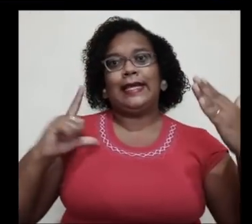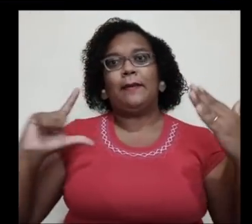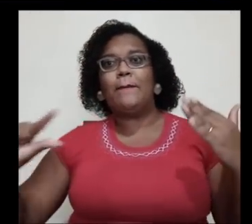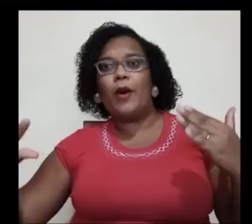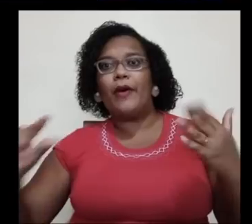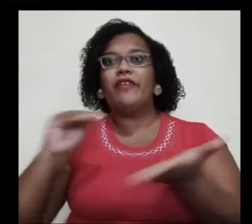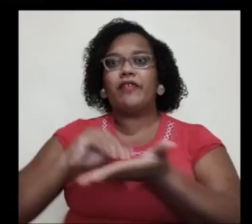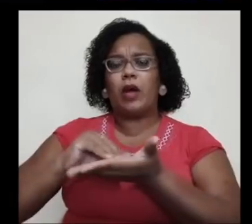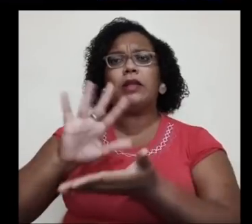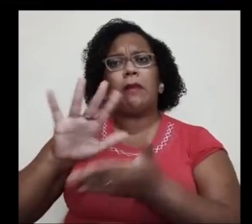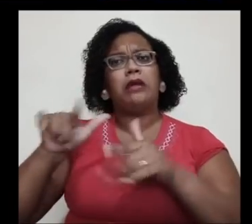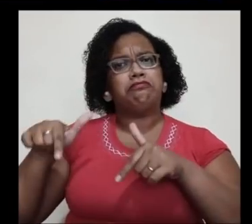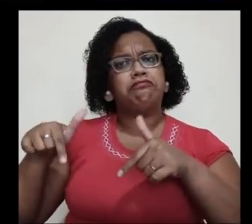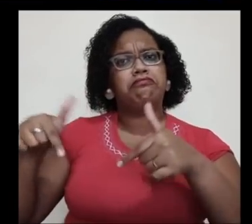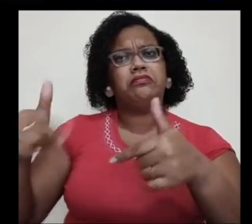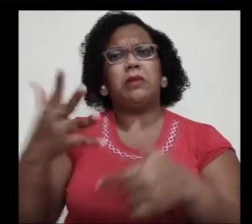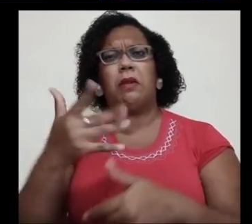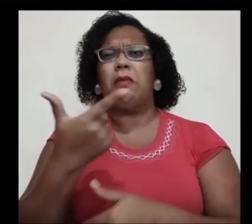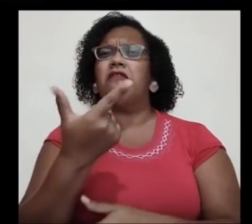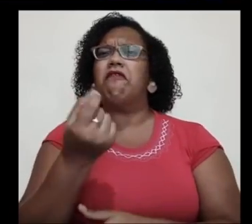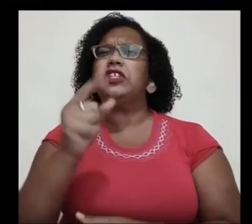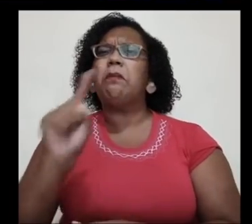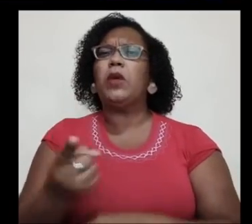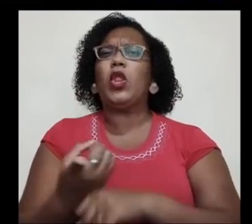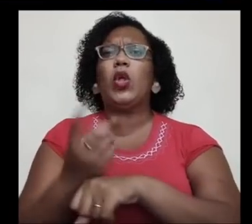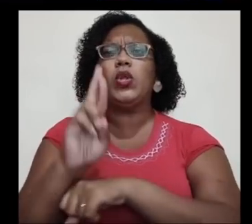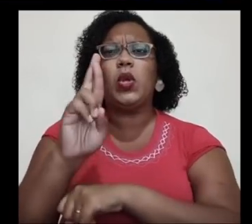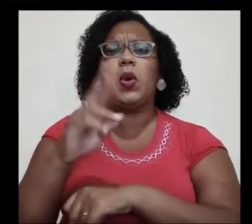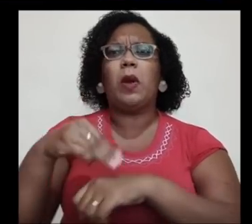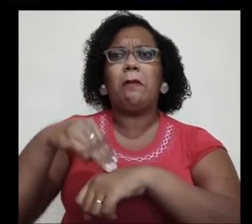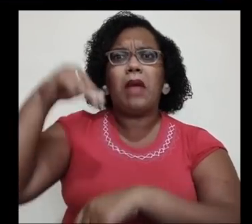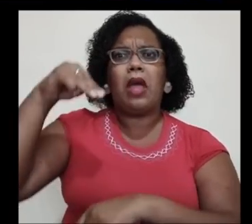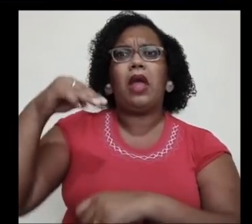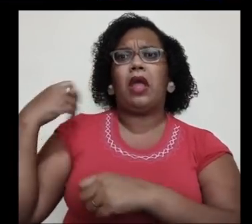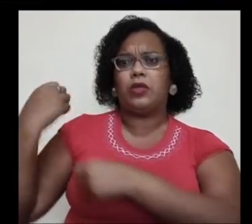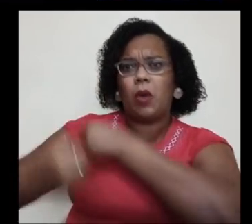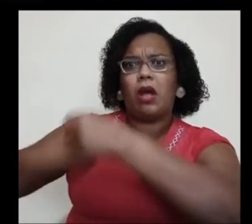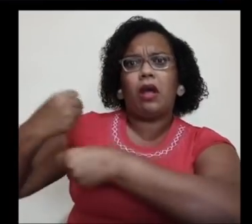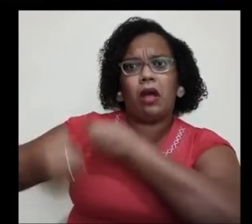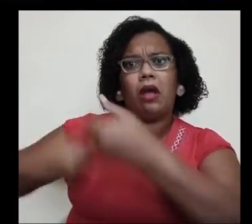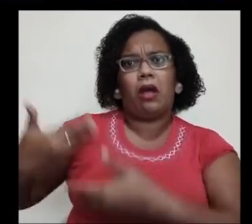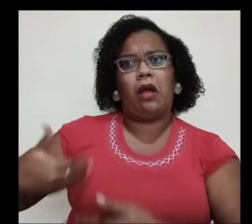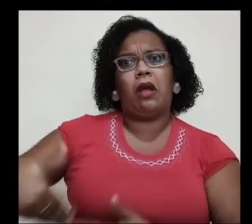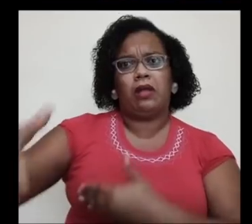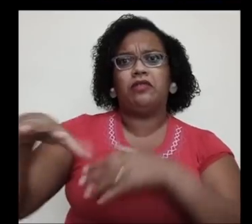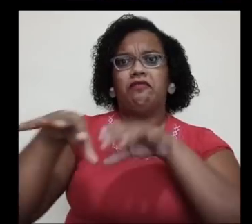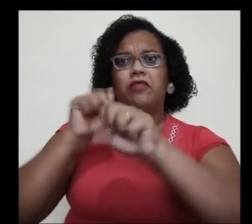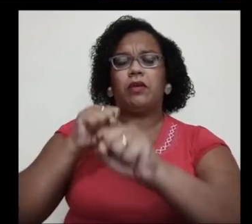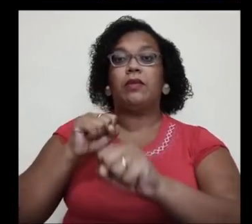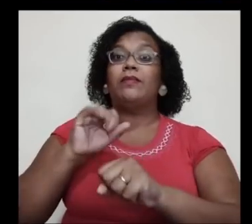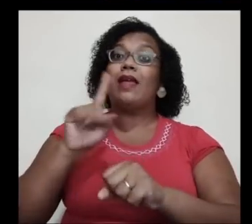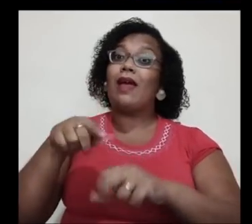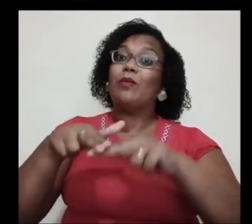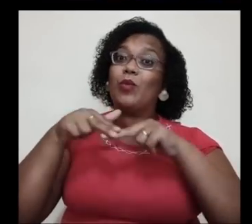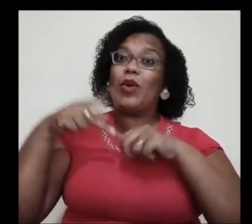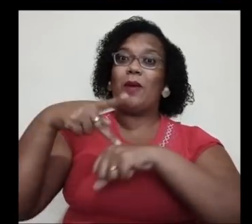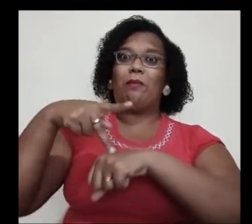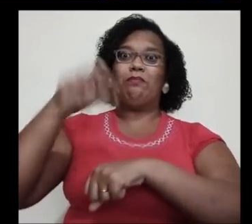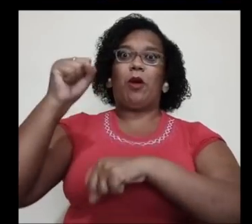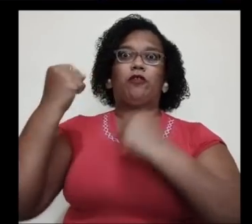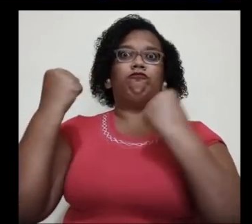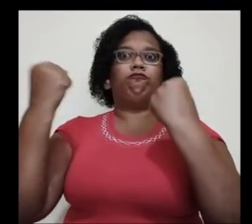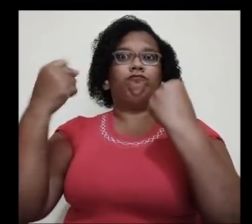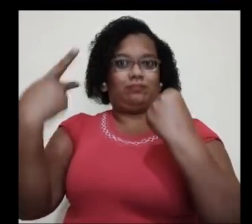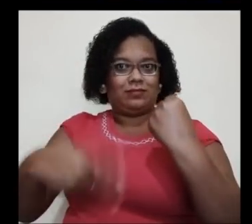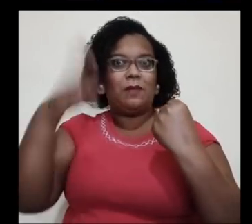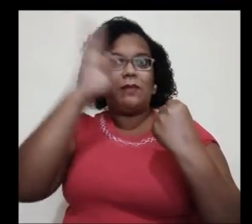pouco mais de 60 mil mestres por ano. Isso é devido ao fato de que a gente tem uma pós-graduação pujante no Brasil, importante, desenvolvida,